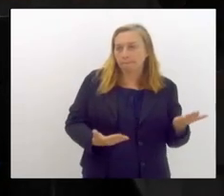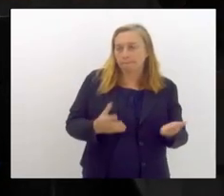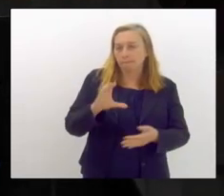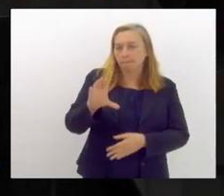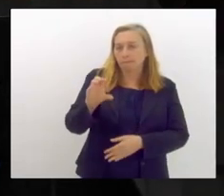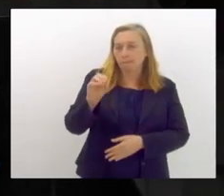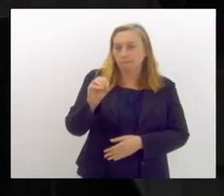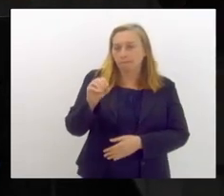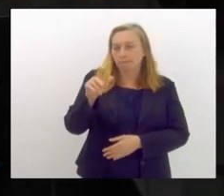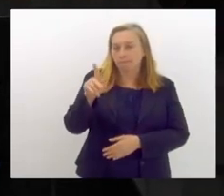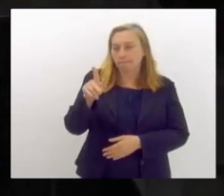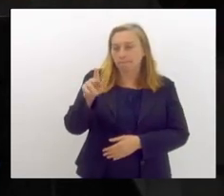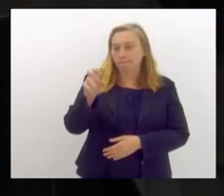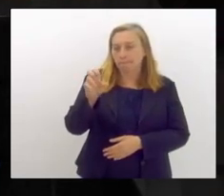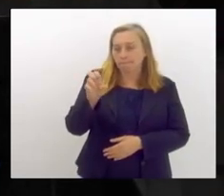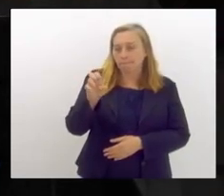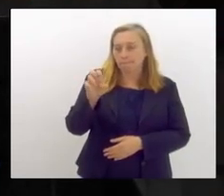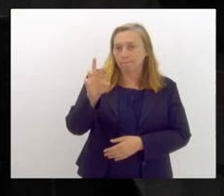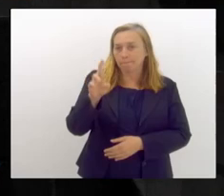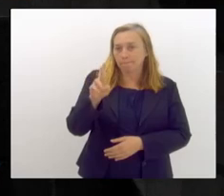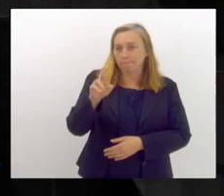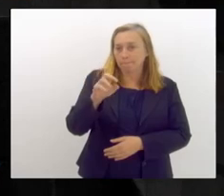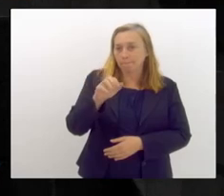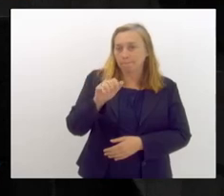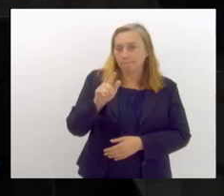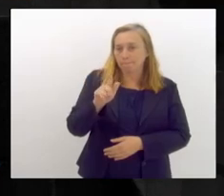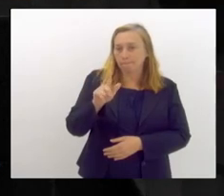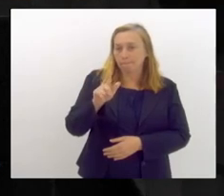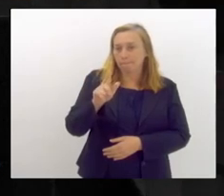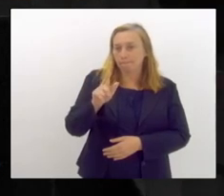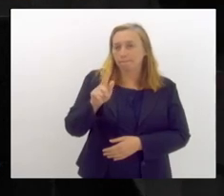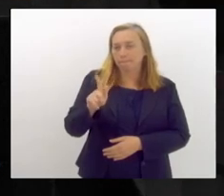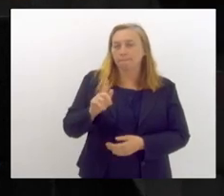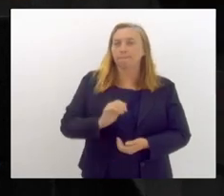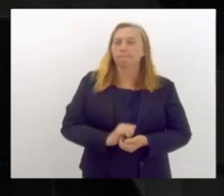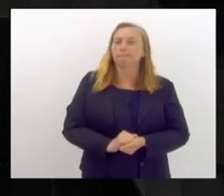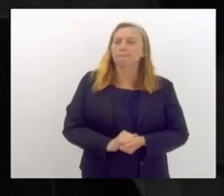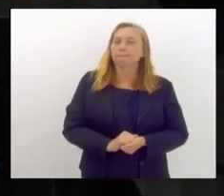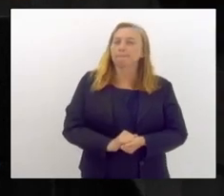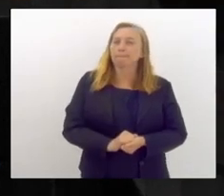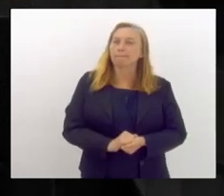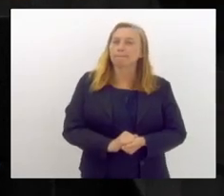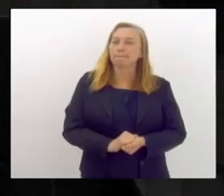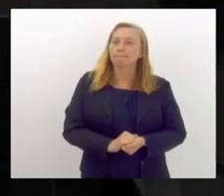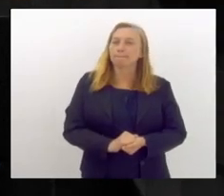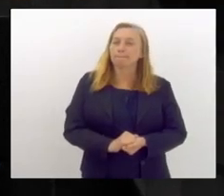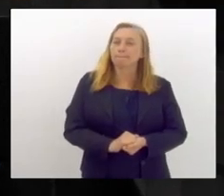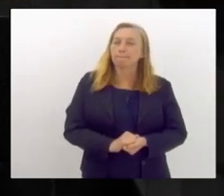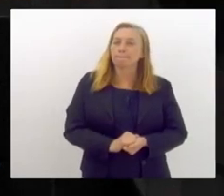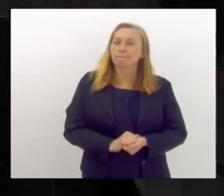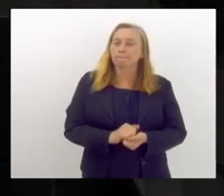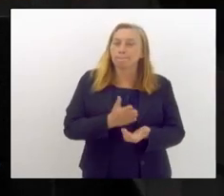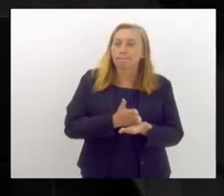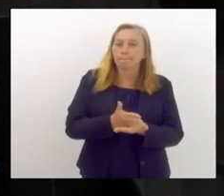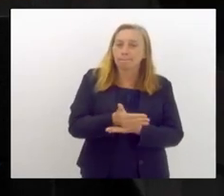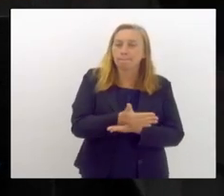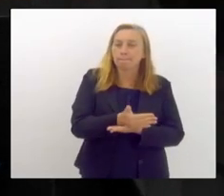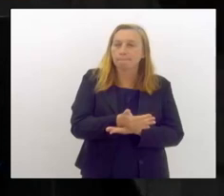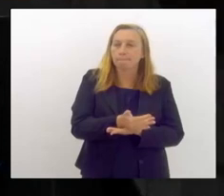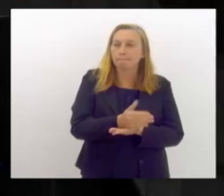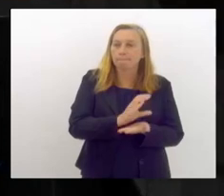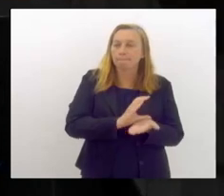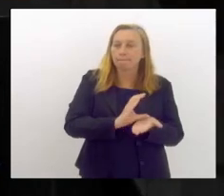Comperge, que foi objeto de desvios de recursos